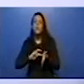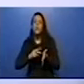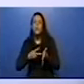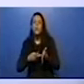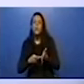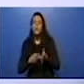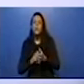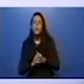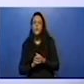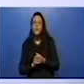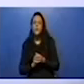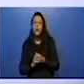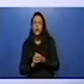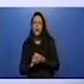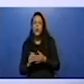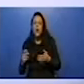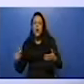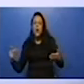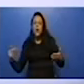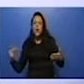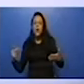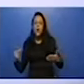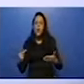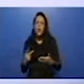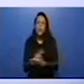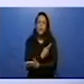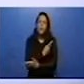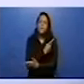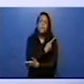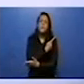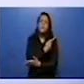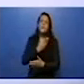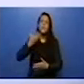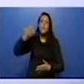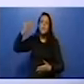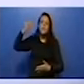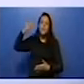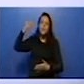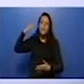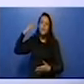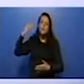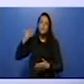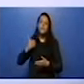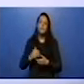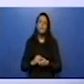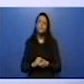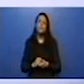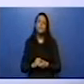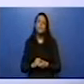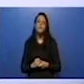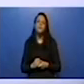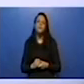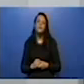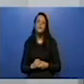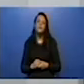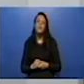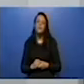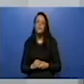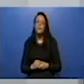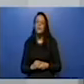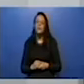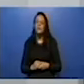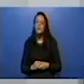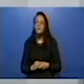algo acontecendo no passado. Really easy. Bem tranquilo. Let's see what